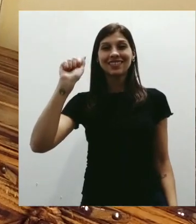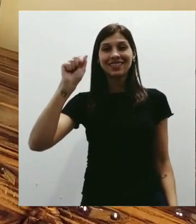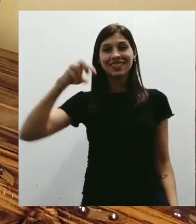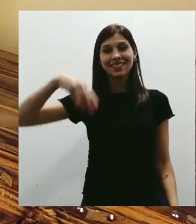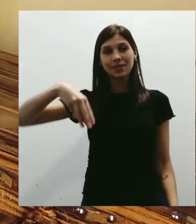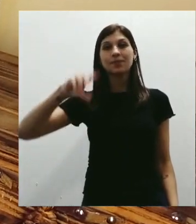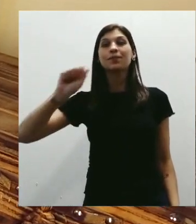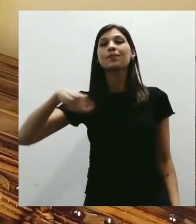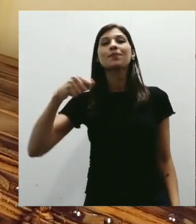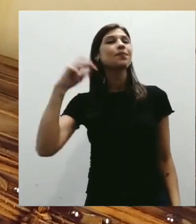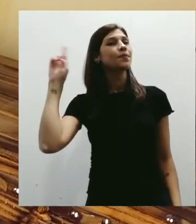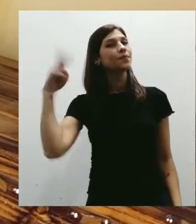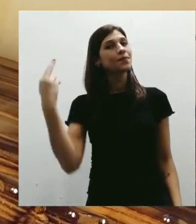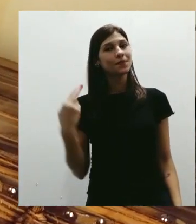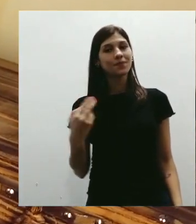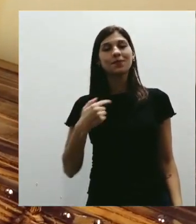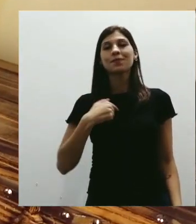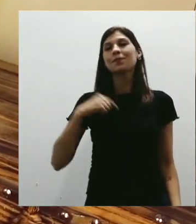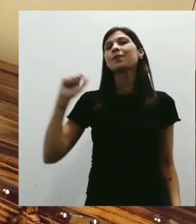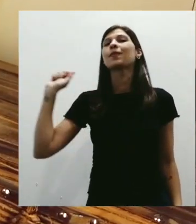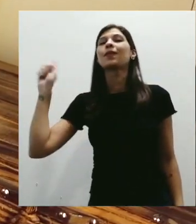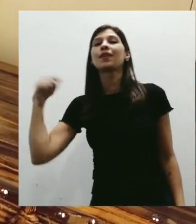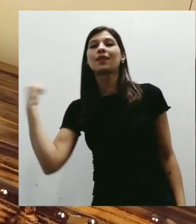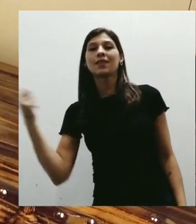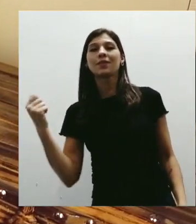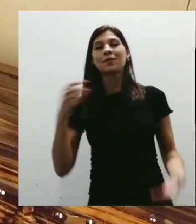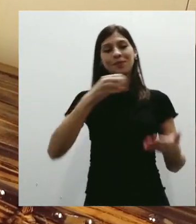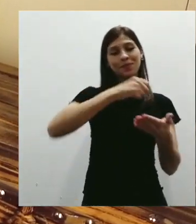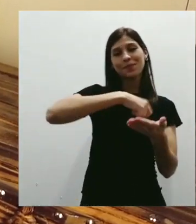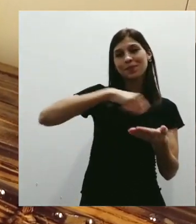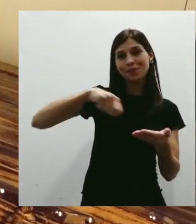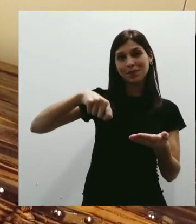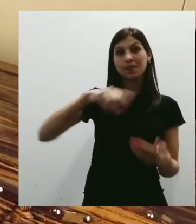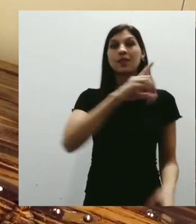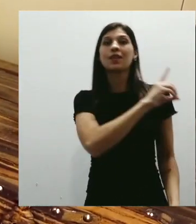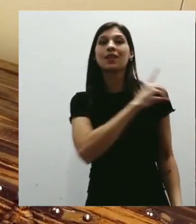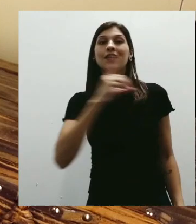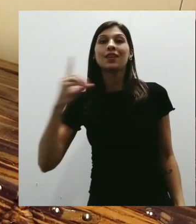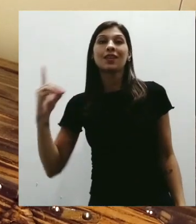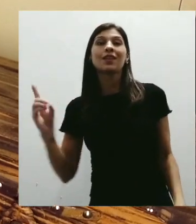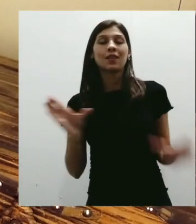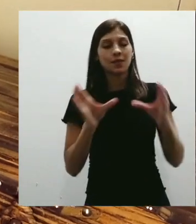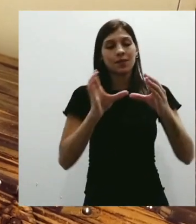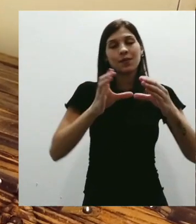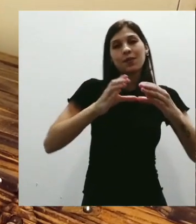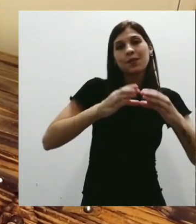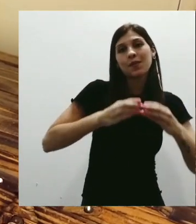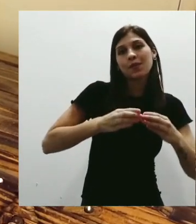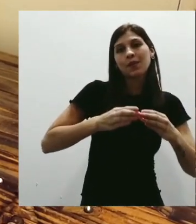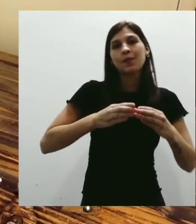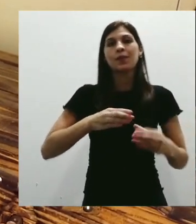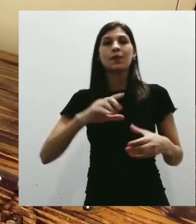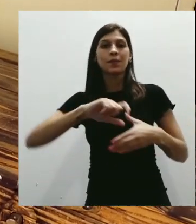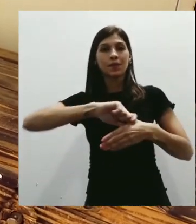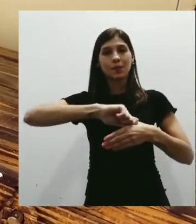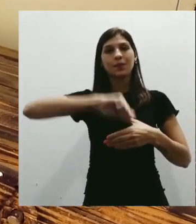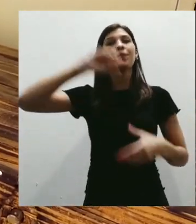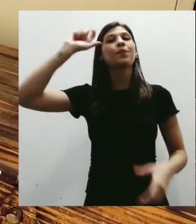Eu sou atriz, sou escritora, diretora do grupo teatral Negro Sim e da Cia do Baú